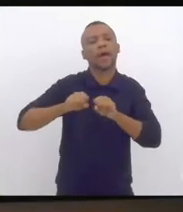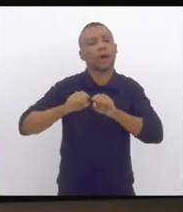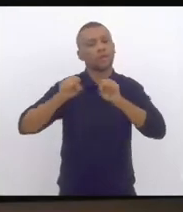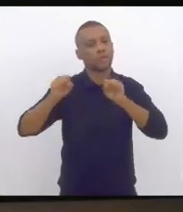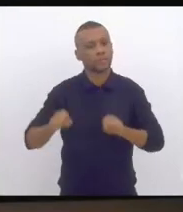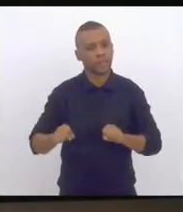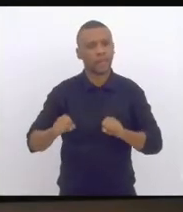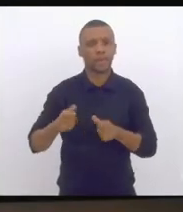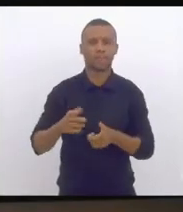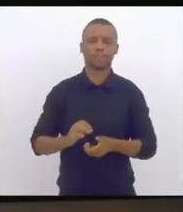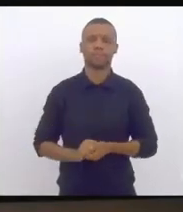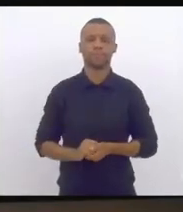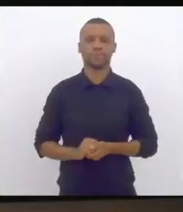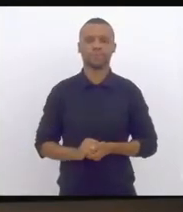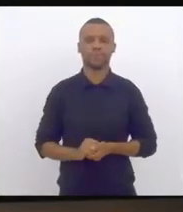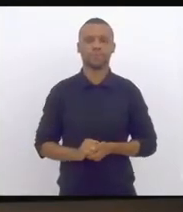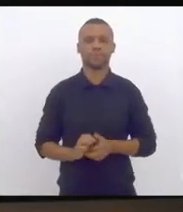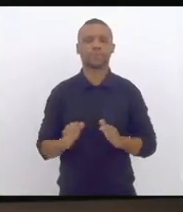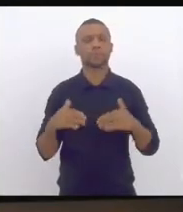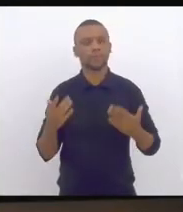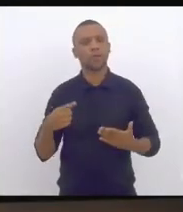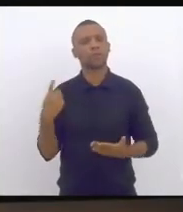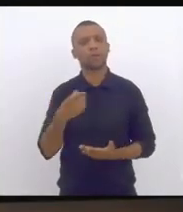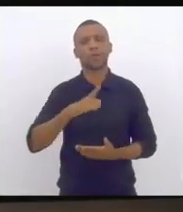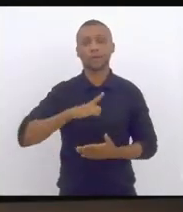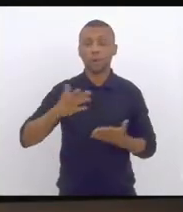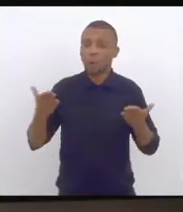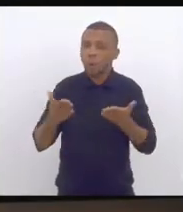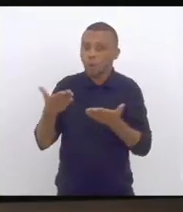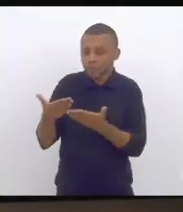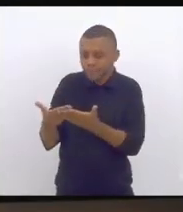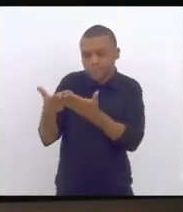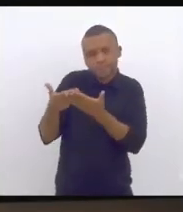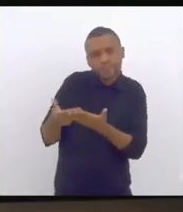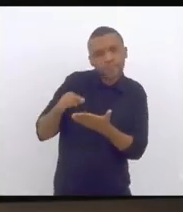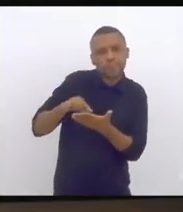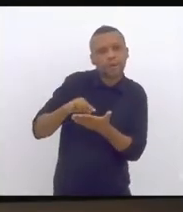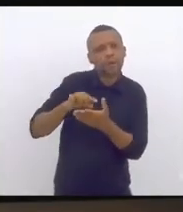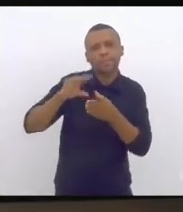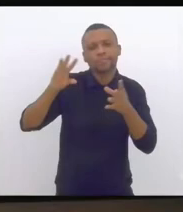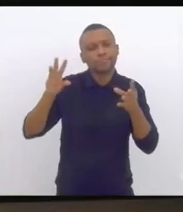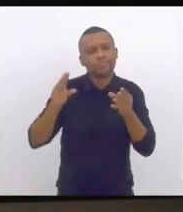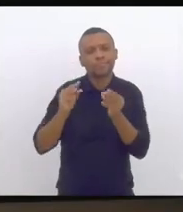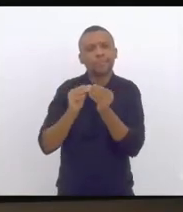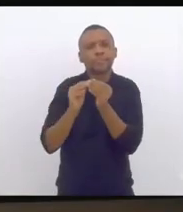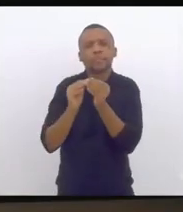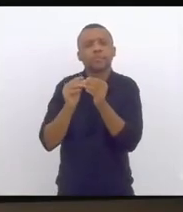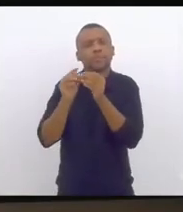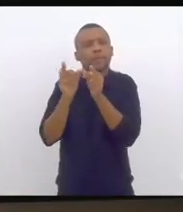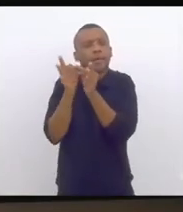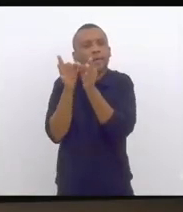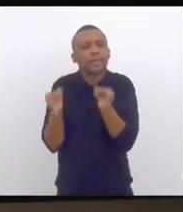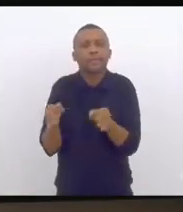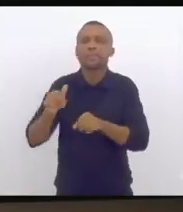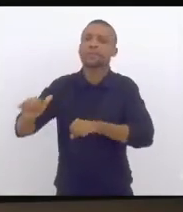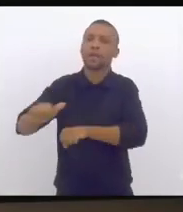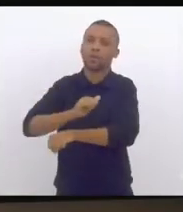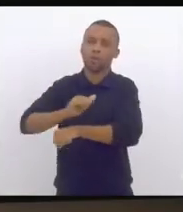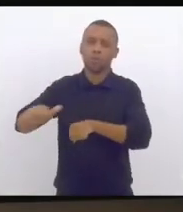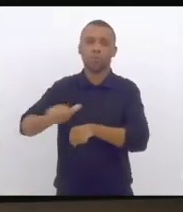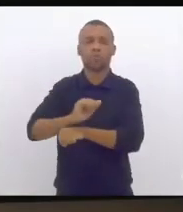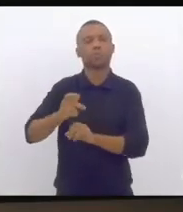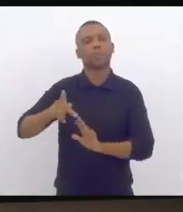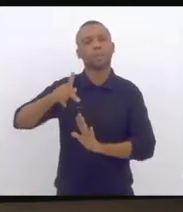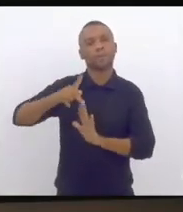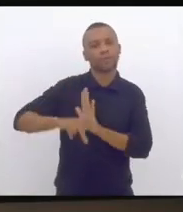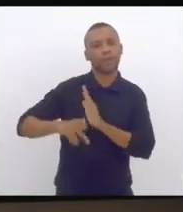sistema. Então, nós temos aqui em mãos uma pequena ferramenta, que é um projeto construído